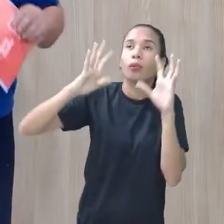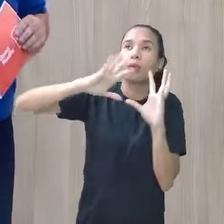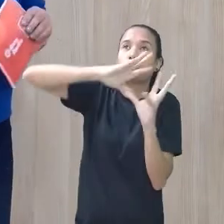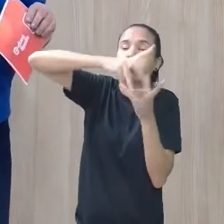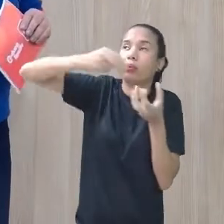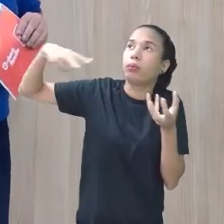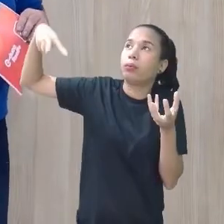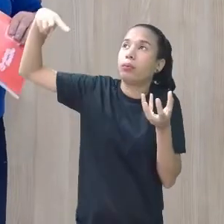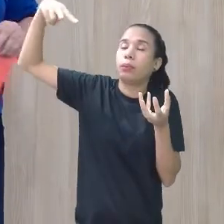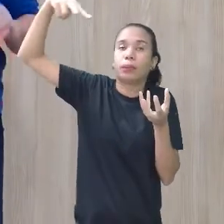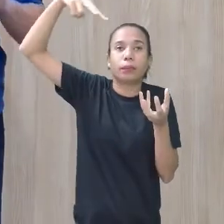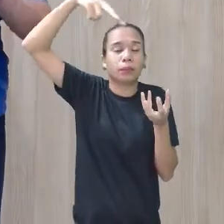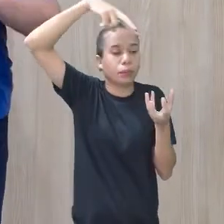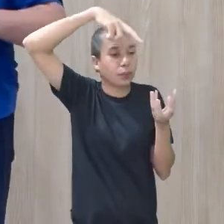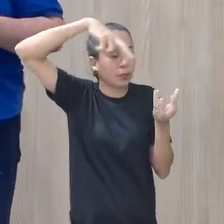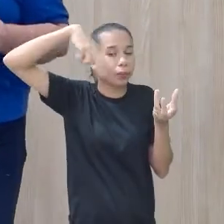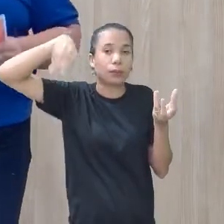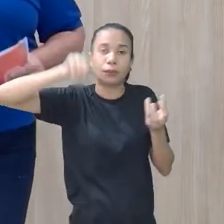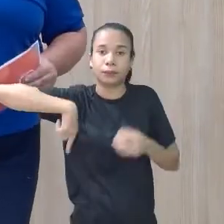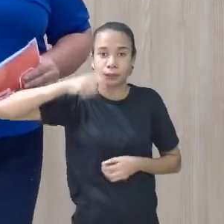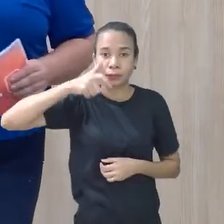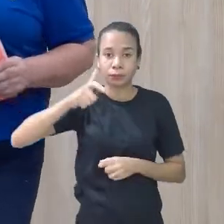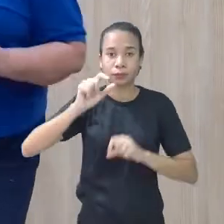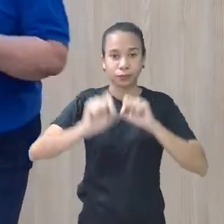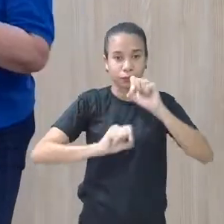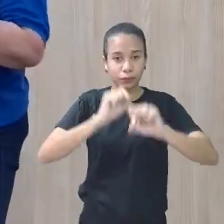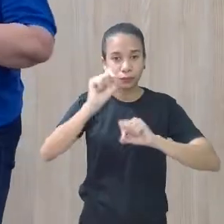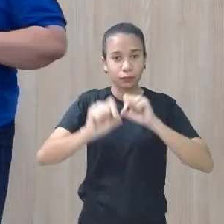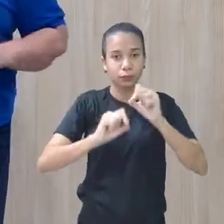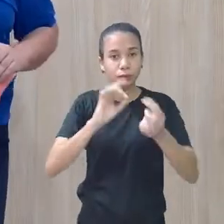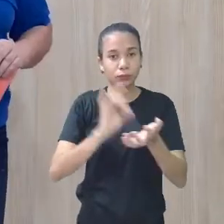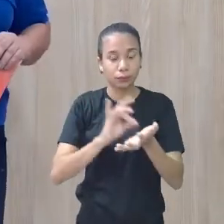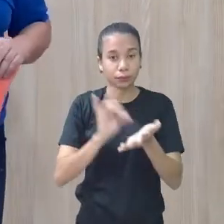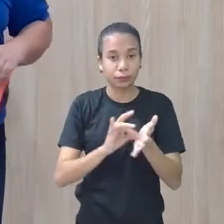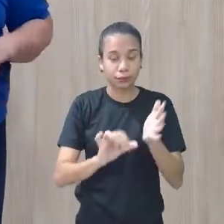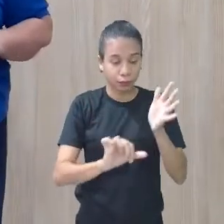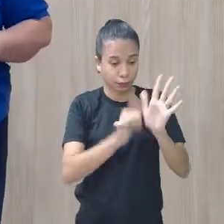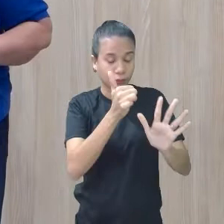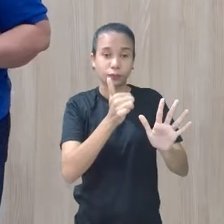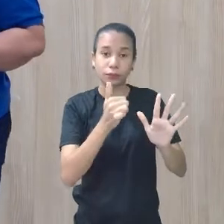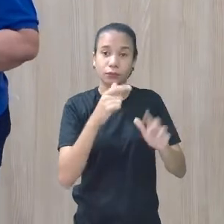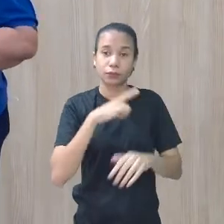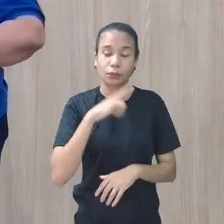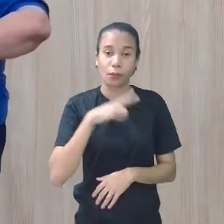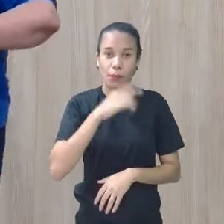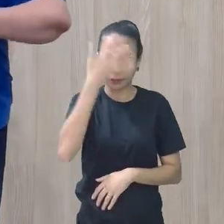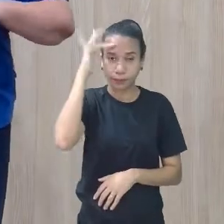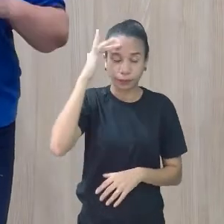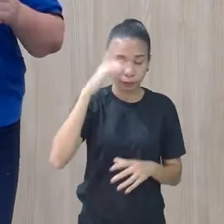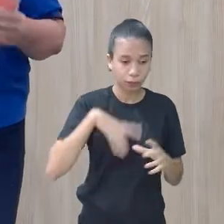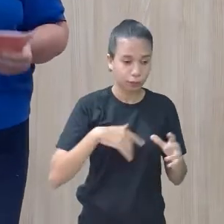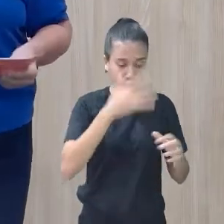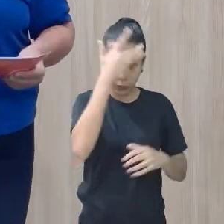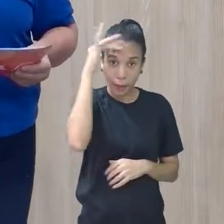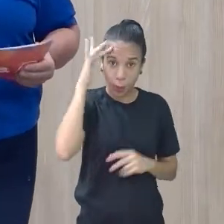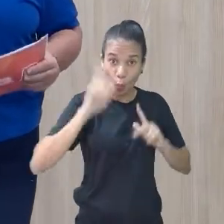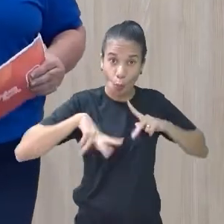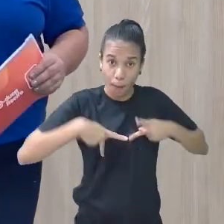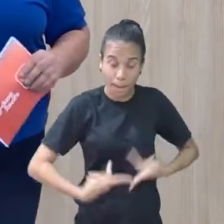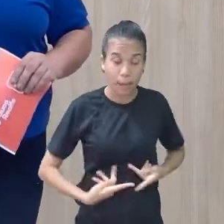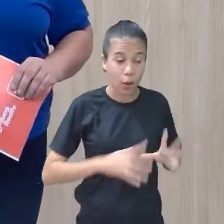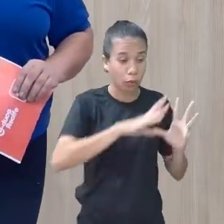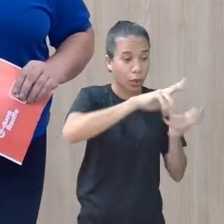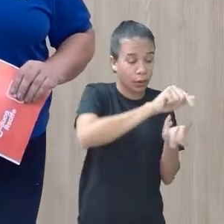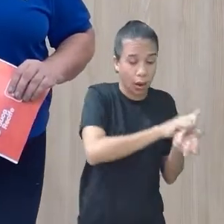fazendo aí uma coleta. E é bem interessante que o primeiro, né, astronauta que saiu do